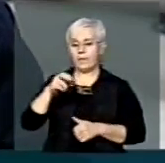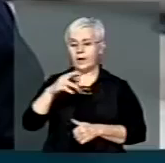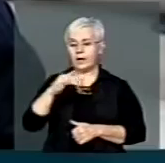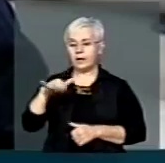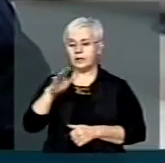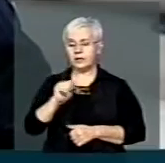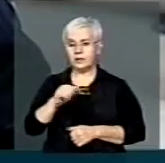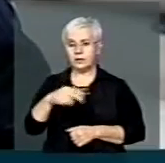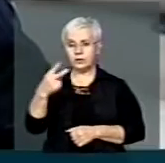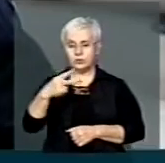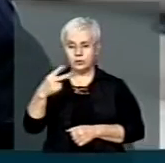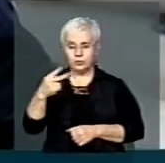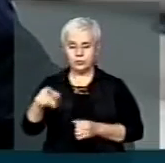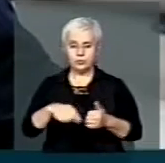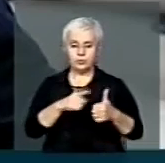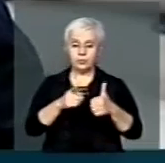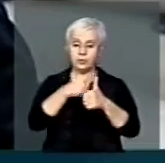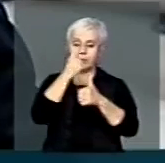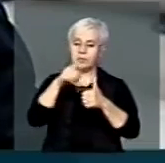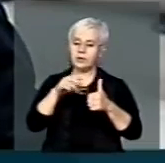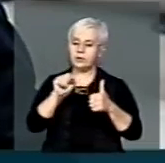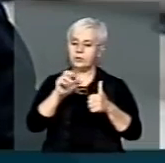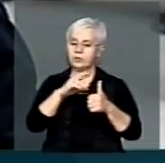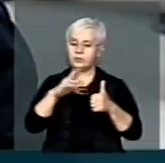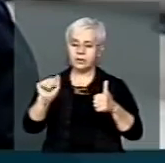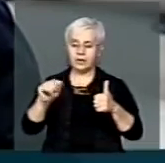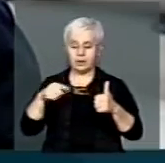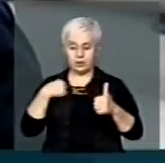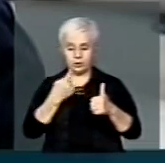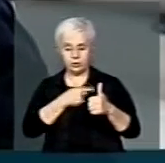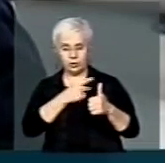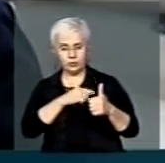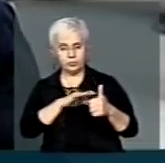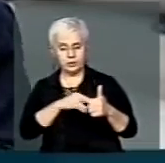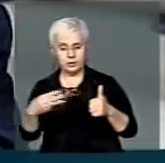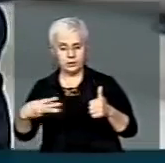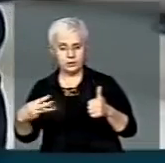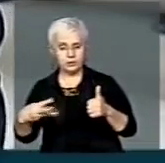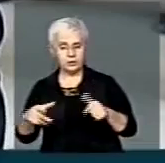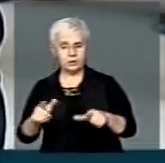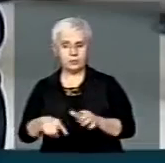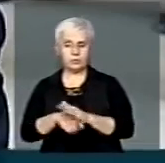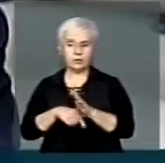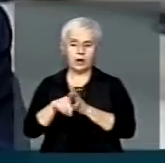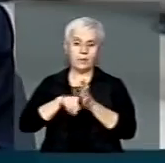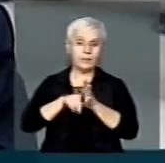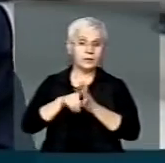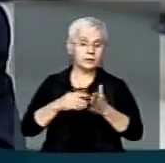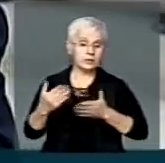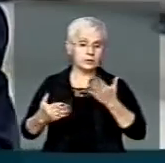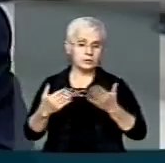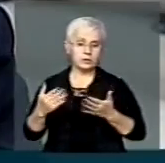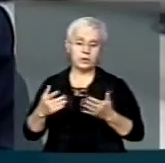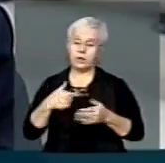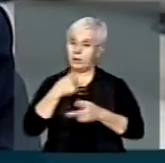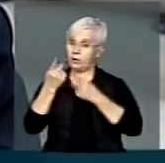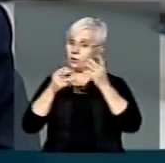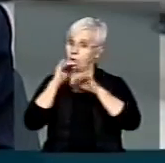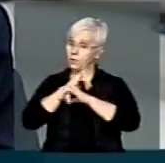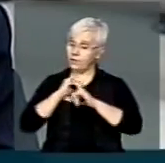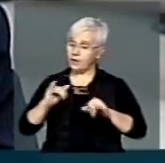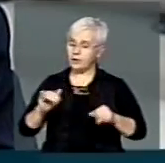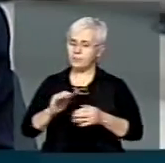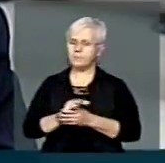o Serra como primeiro mais votado lá. Então, Vossa Excelência tem toda a razão. Eu disse no meu